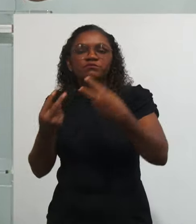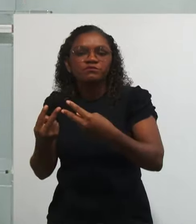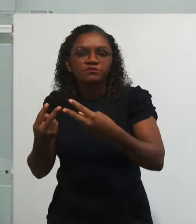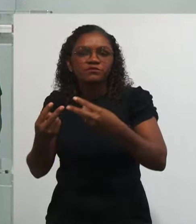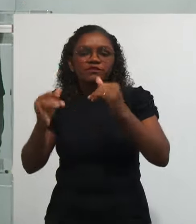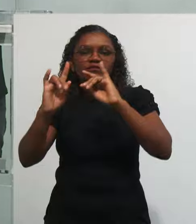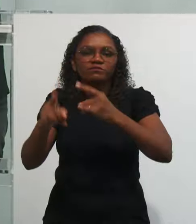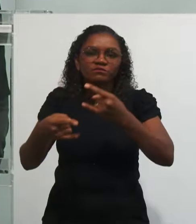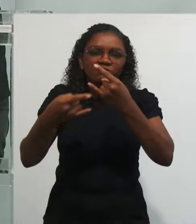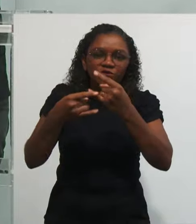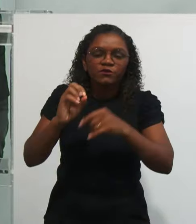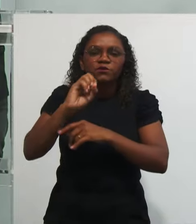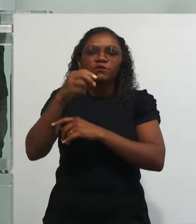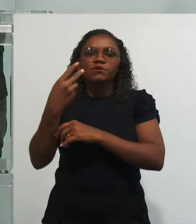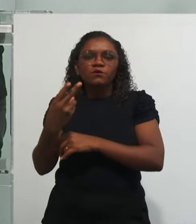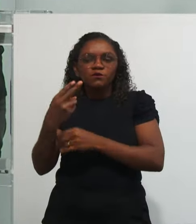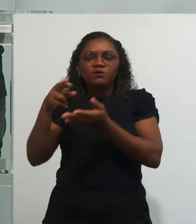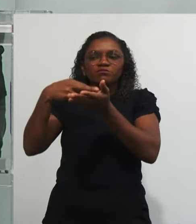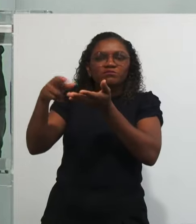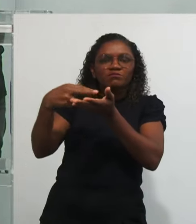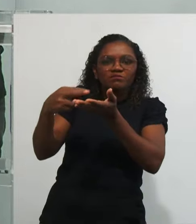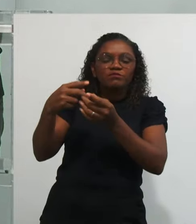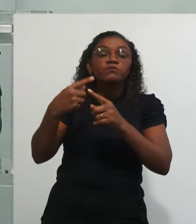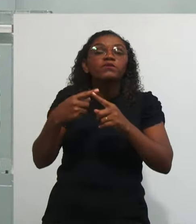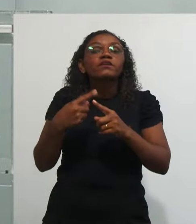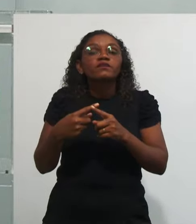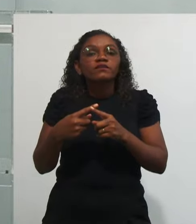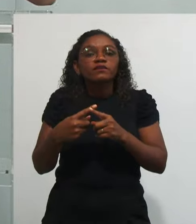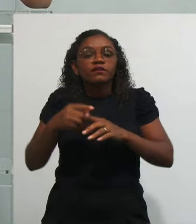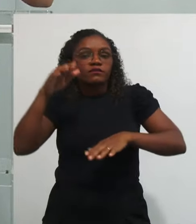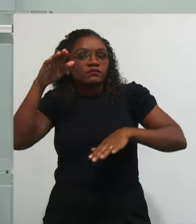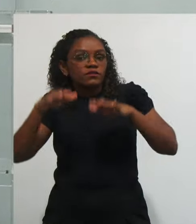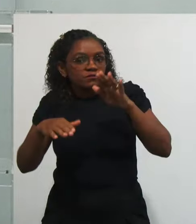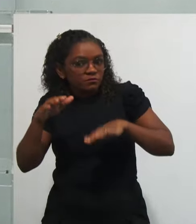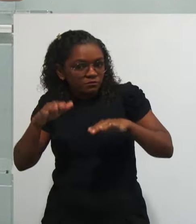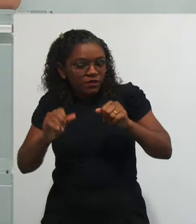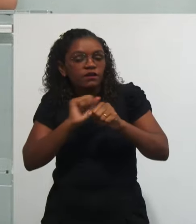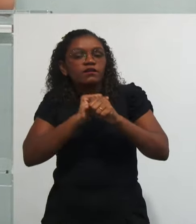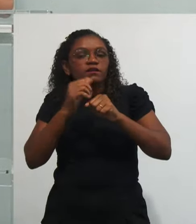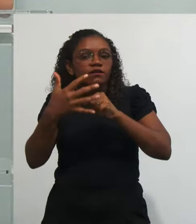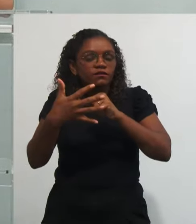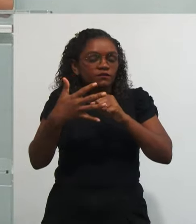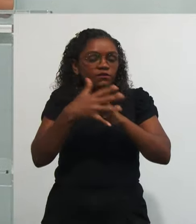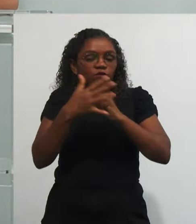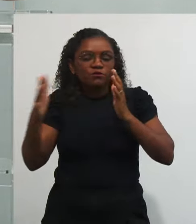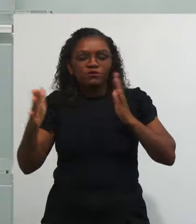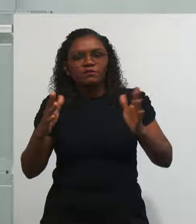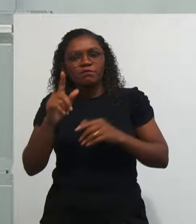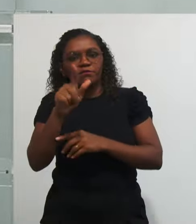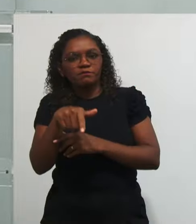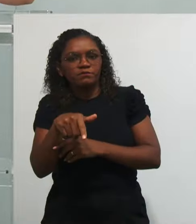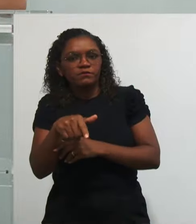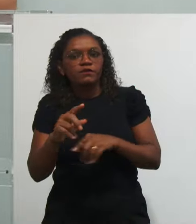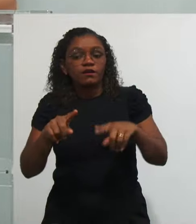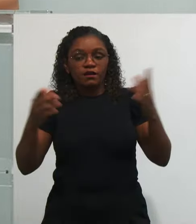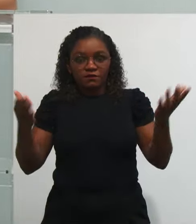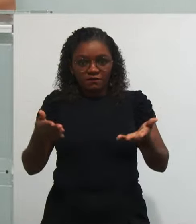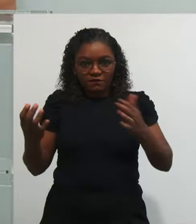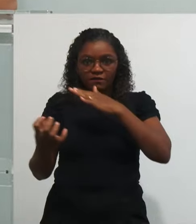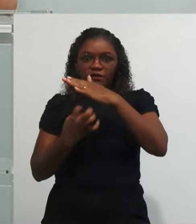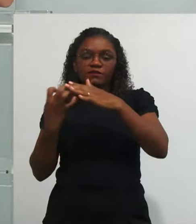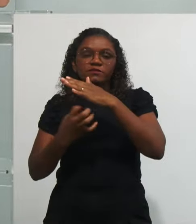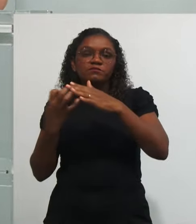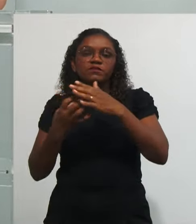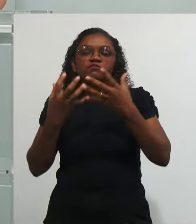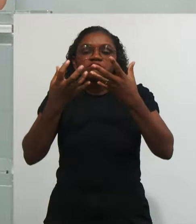Mas mesmo de casa as empresas aí eh se apropriaram de tecnologia que surgiram ao longo desse